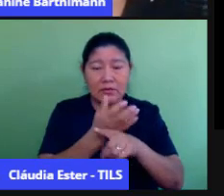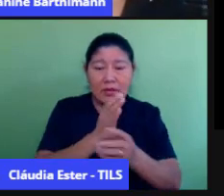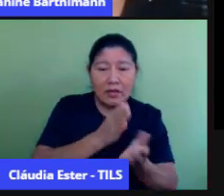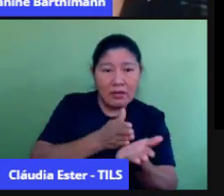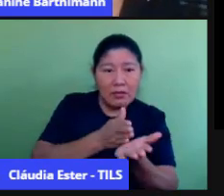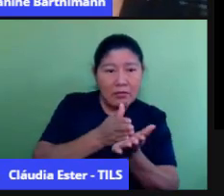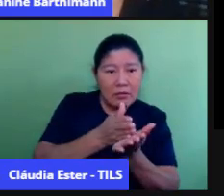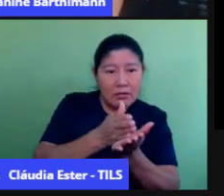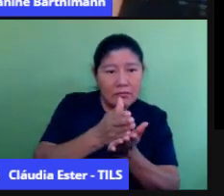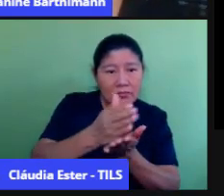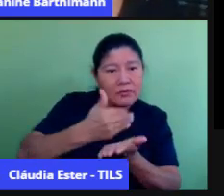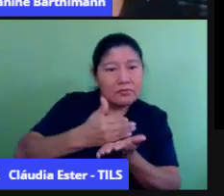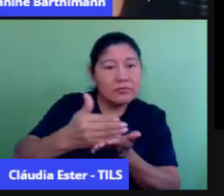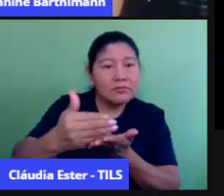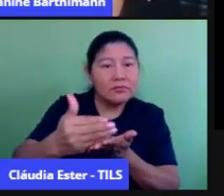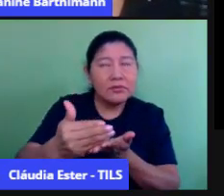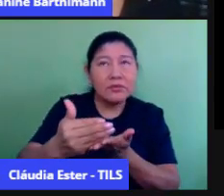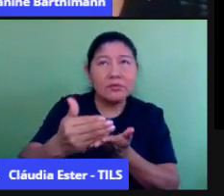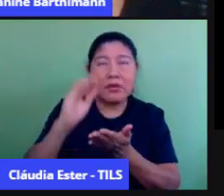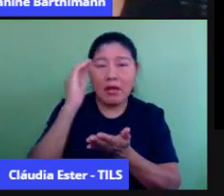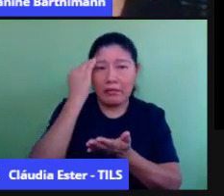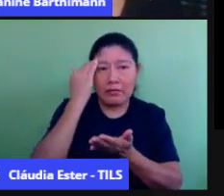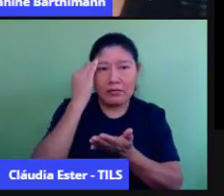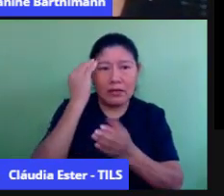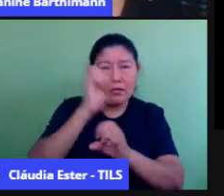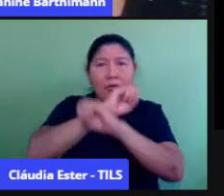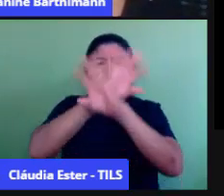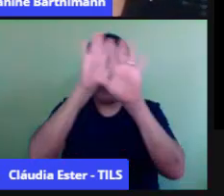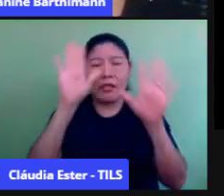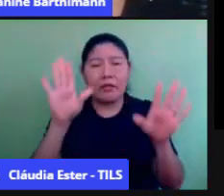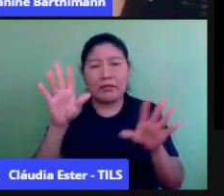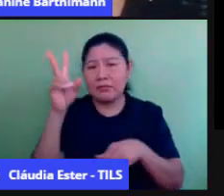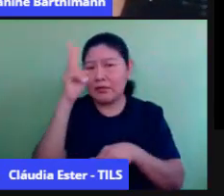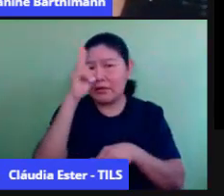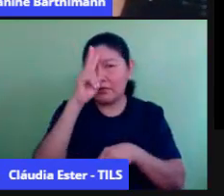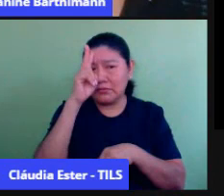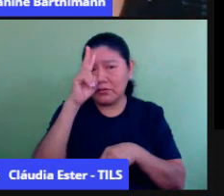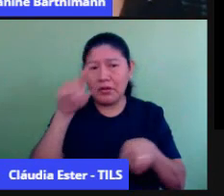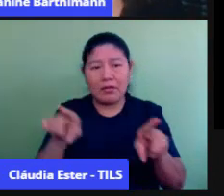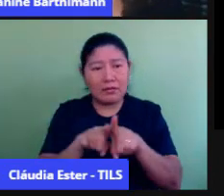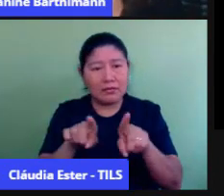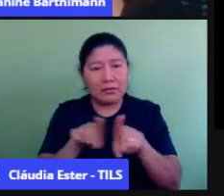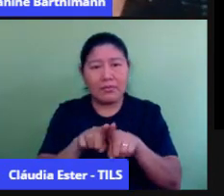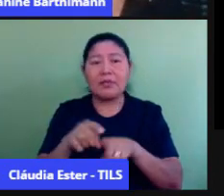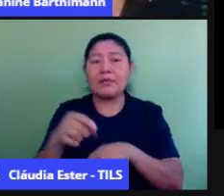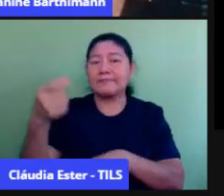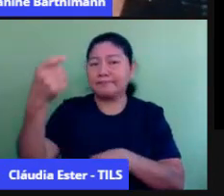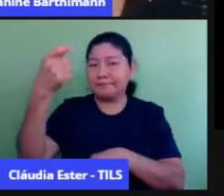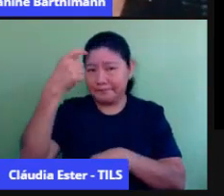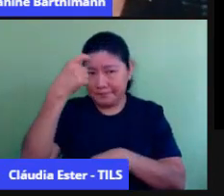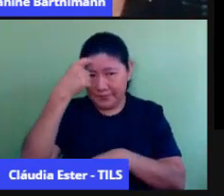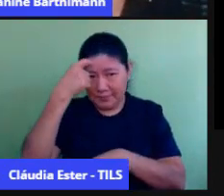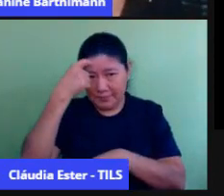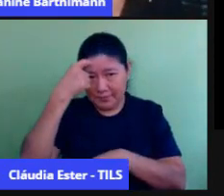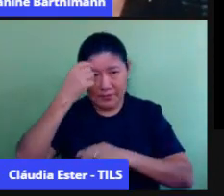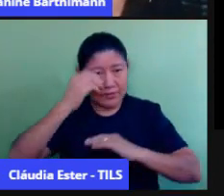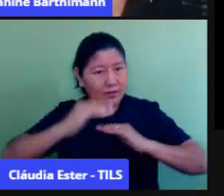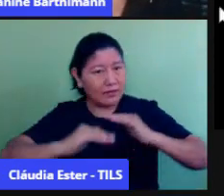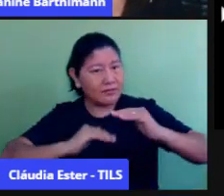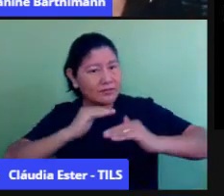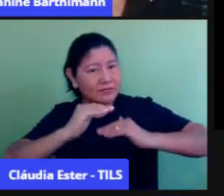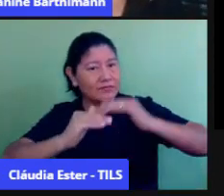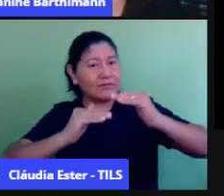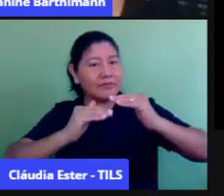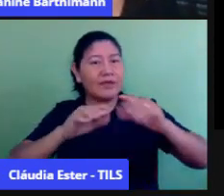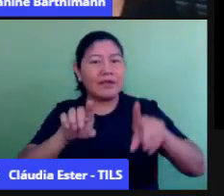os conceitos de história e memória, e a partir daí poder desenvolver, então, dentro da língua portuguesa, como ela